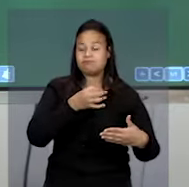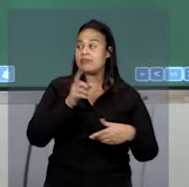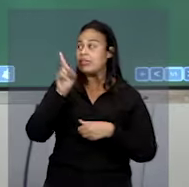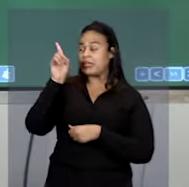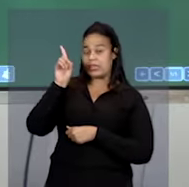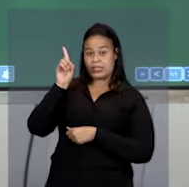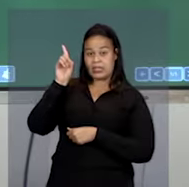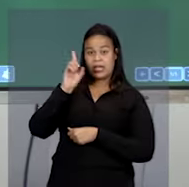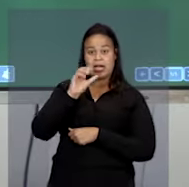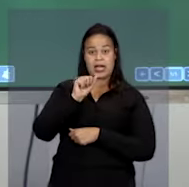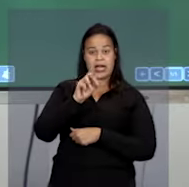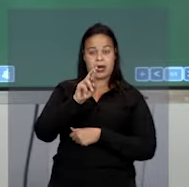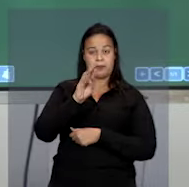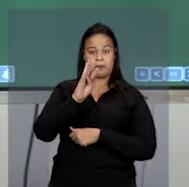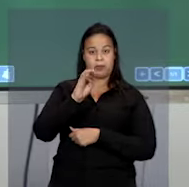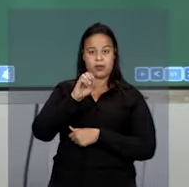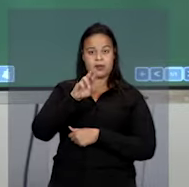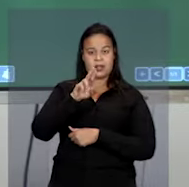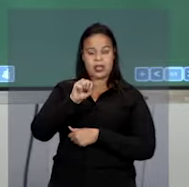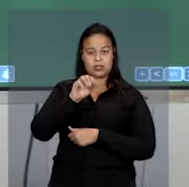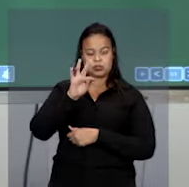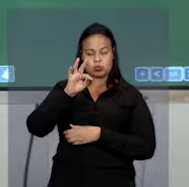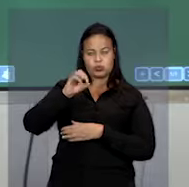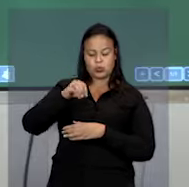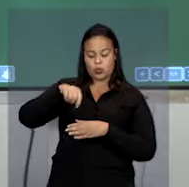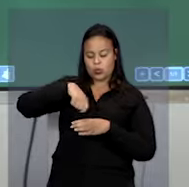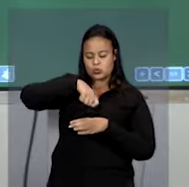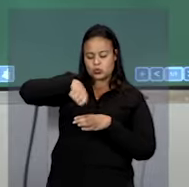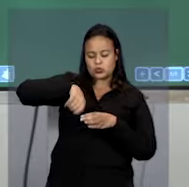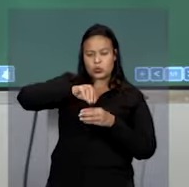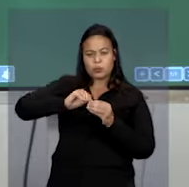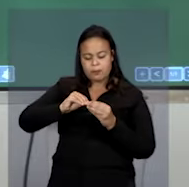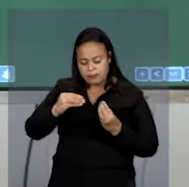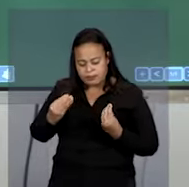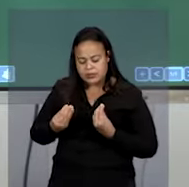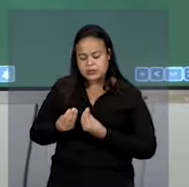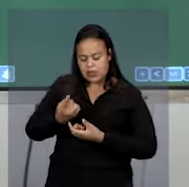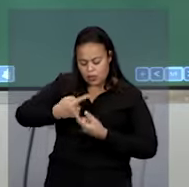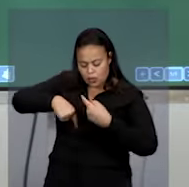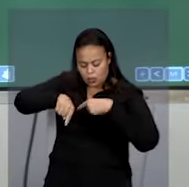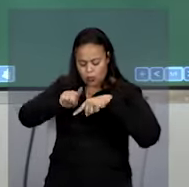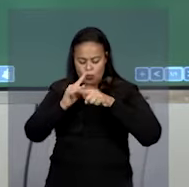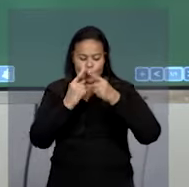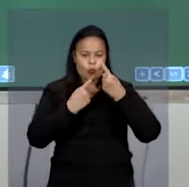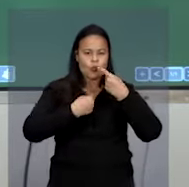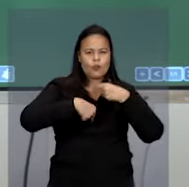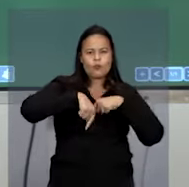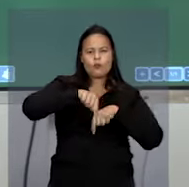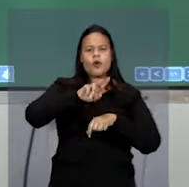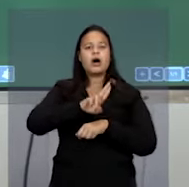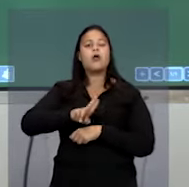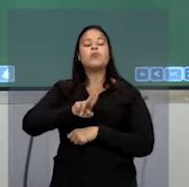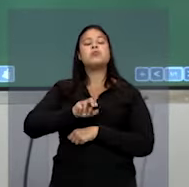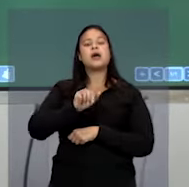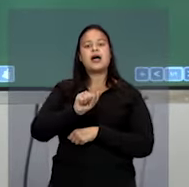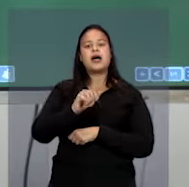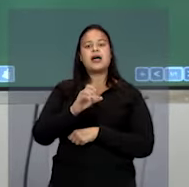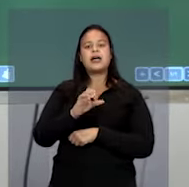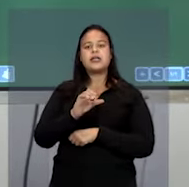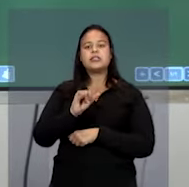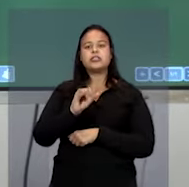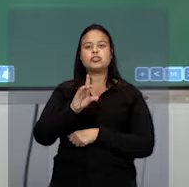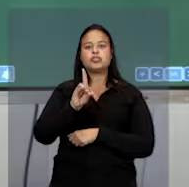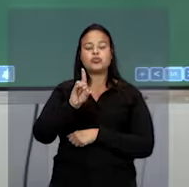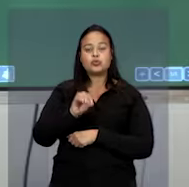carbonatos, eles são substâncias que reagem com soluções ácidas, alterando o